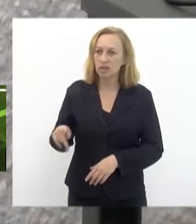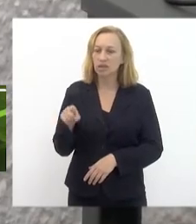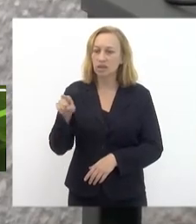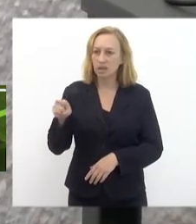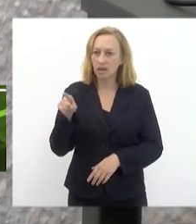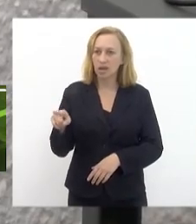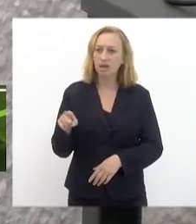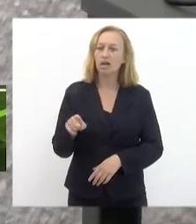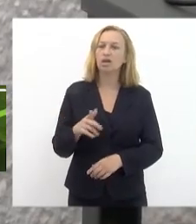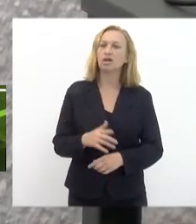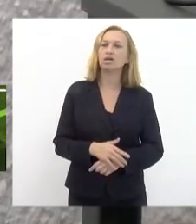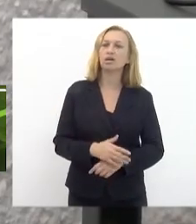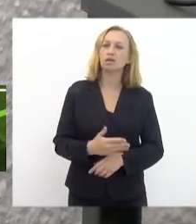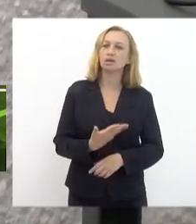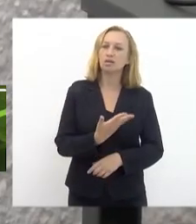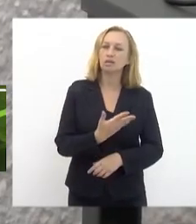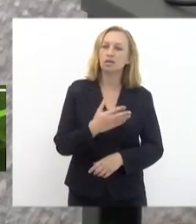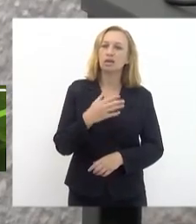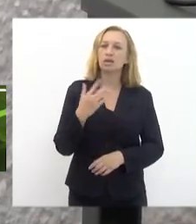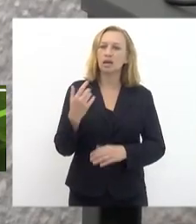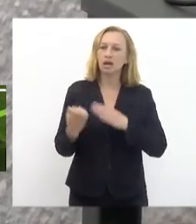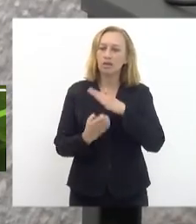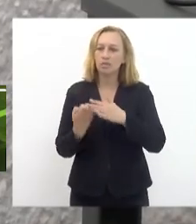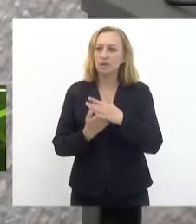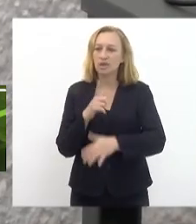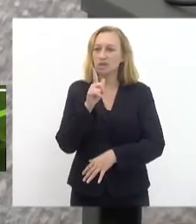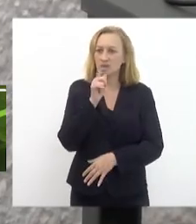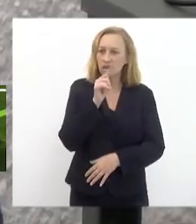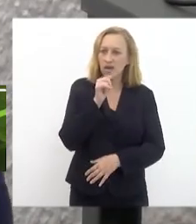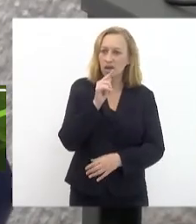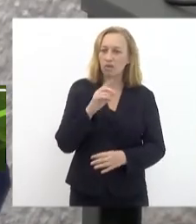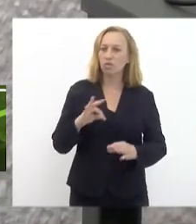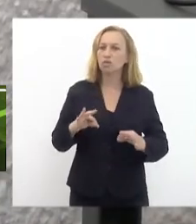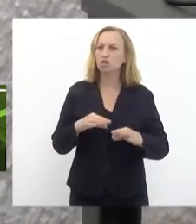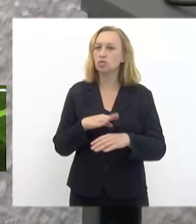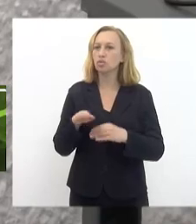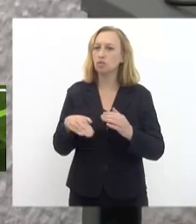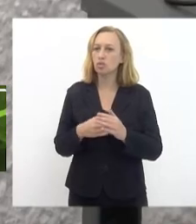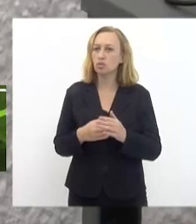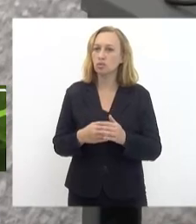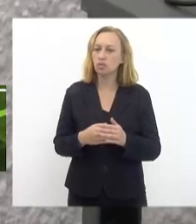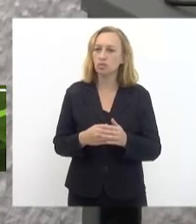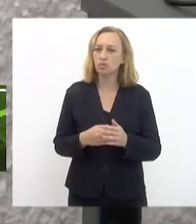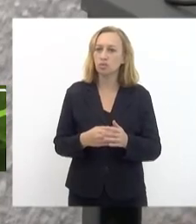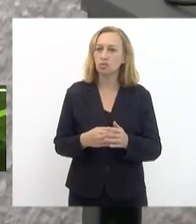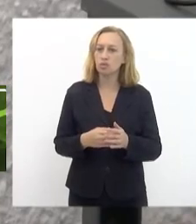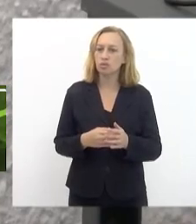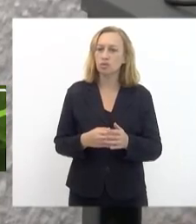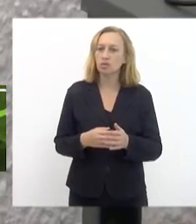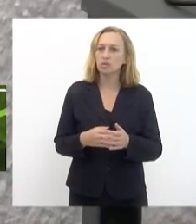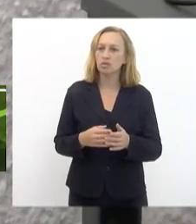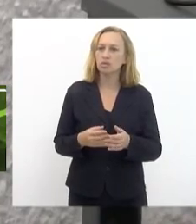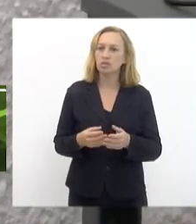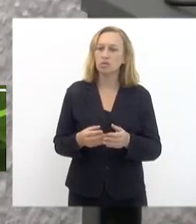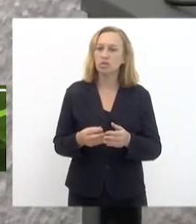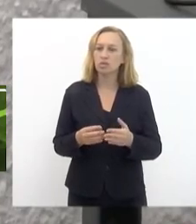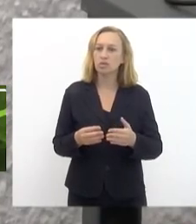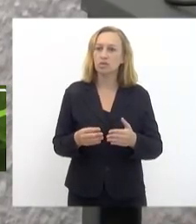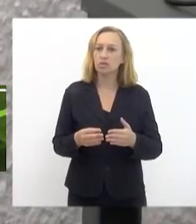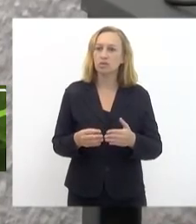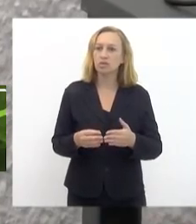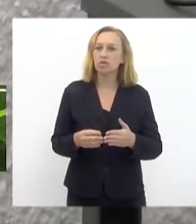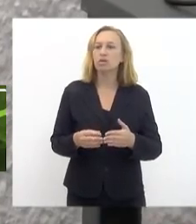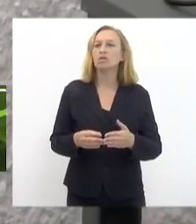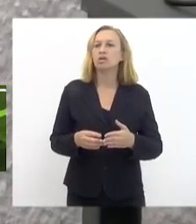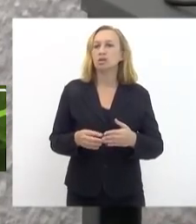puro a Cedae esses órgãos ficaram sobre a nossa coordenação na UCP onde nós